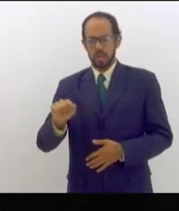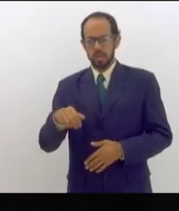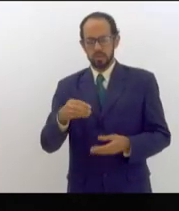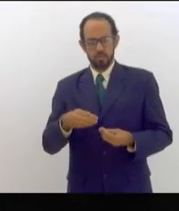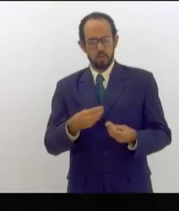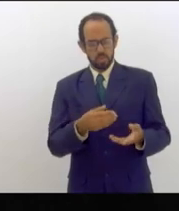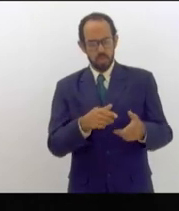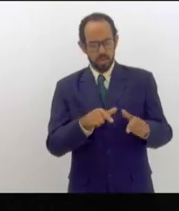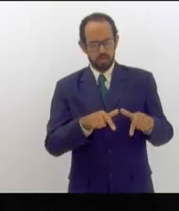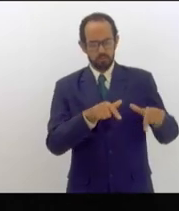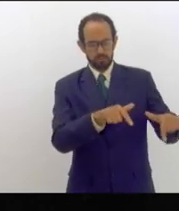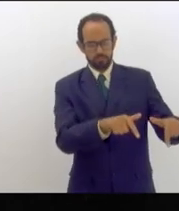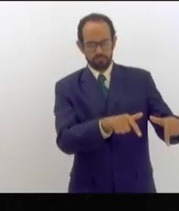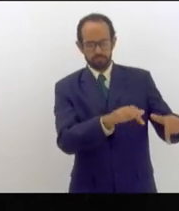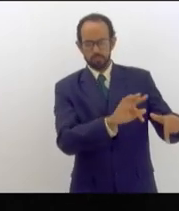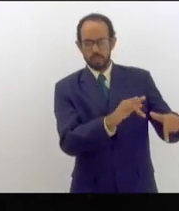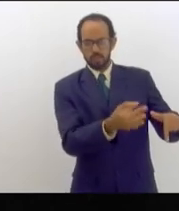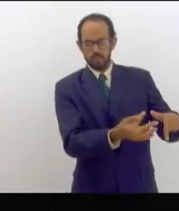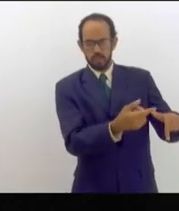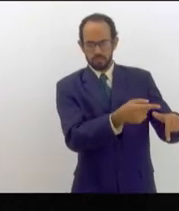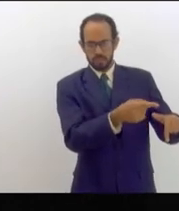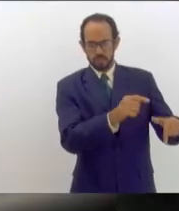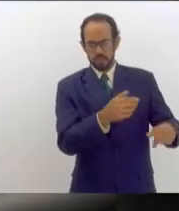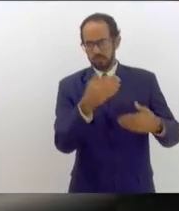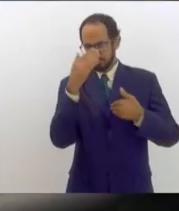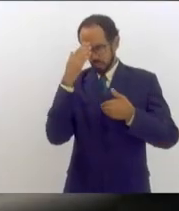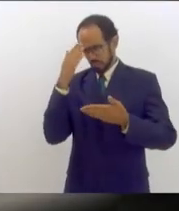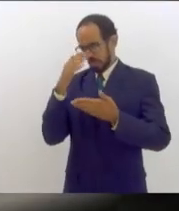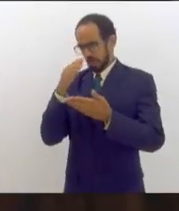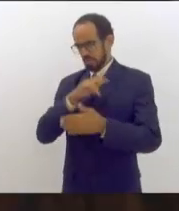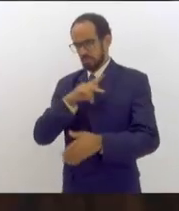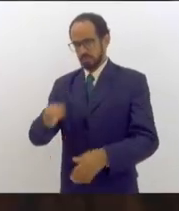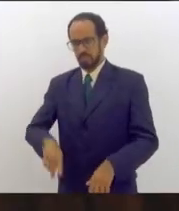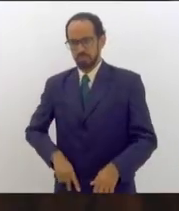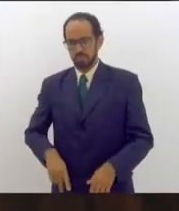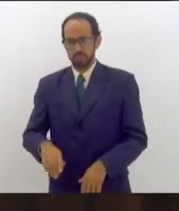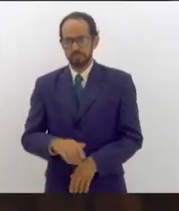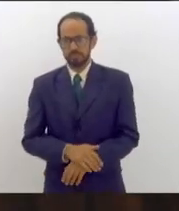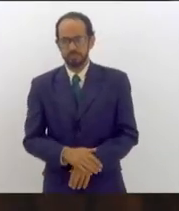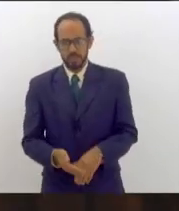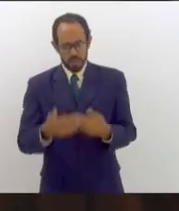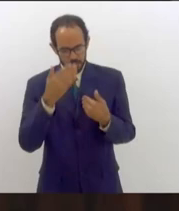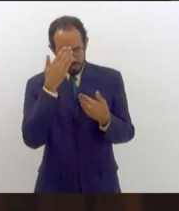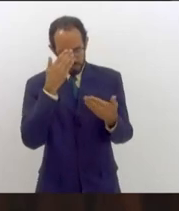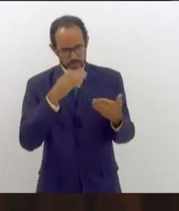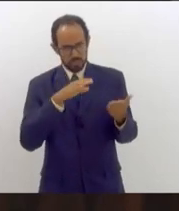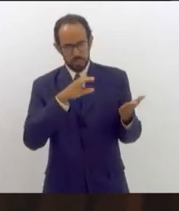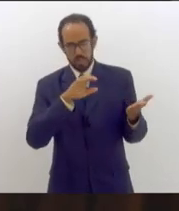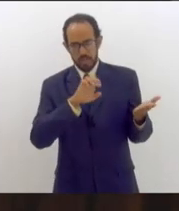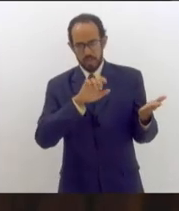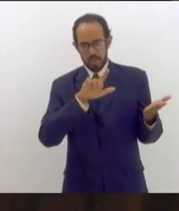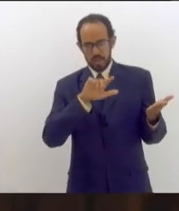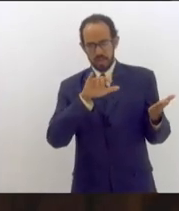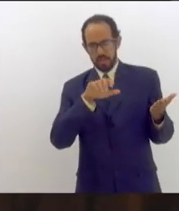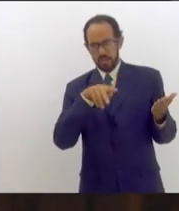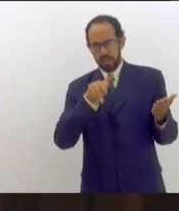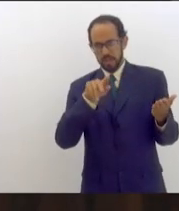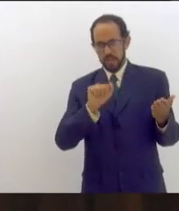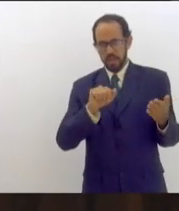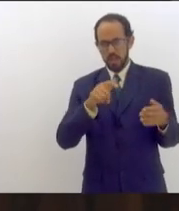Professor Luiz Pinheiro Rosa muito obrigada presidenta agradecendo a deputada Érica próximo